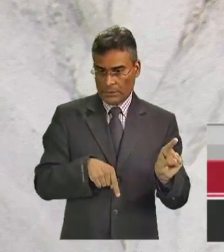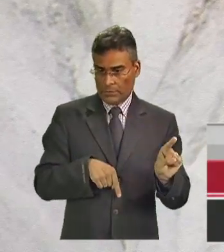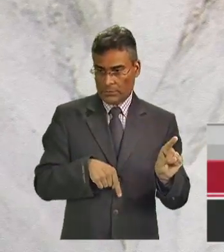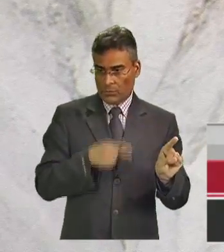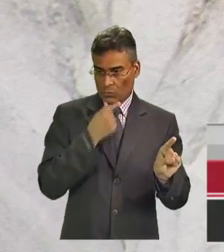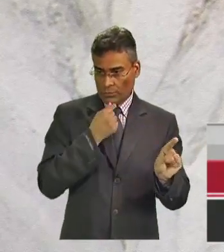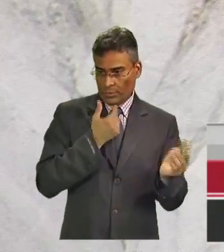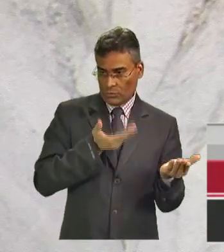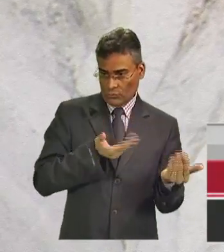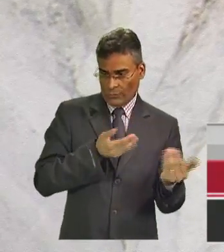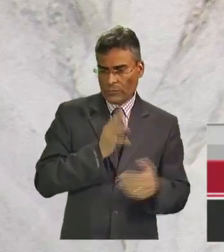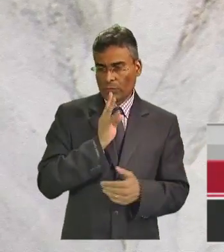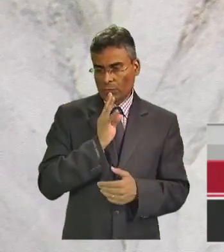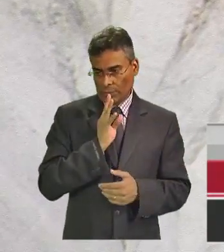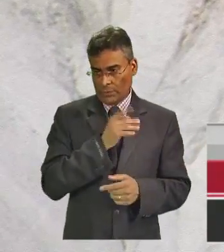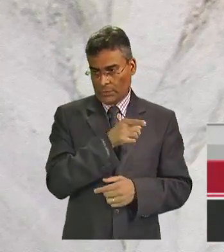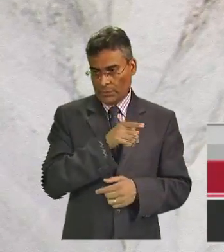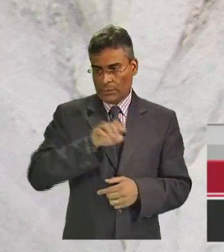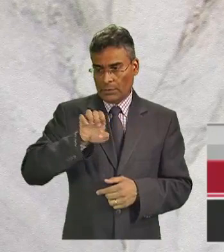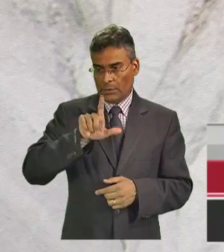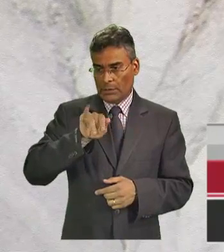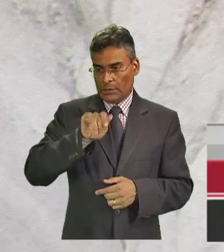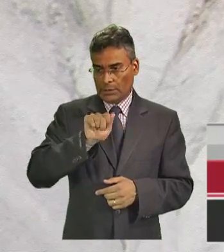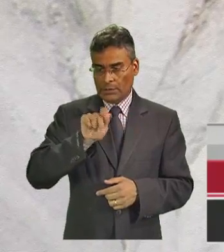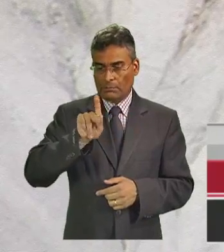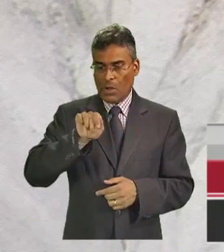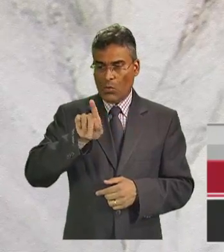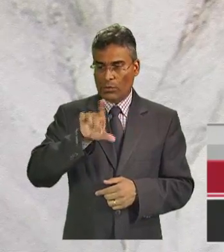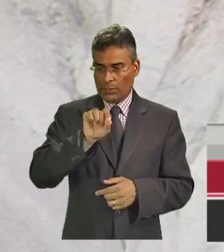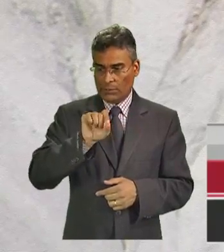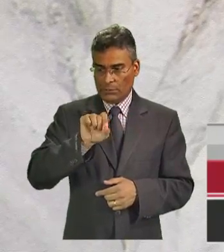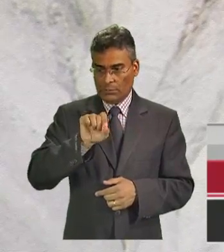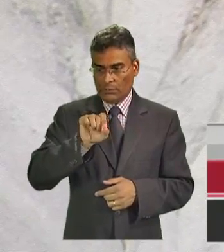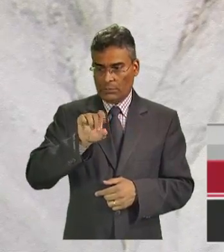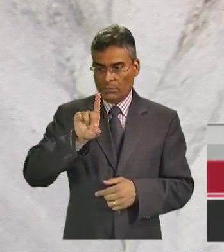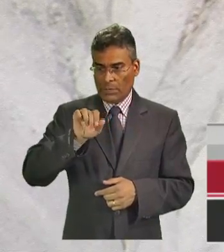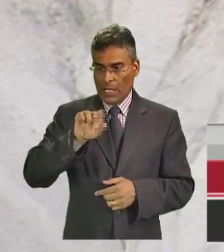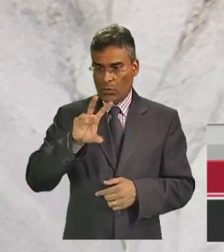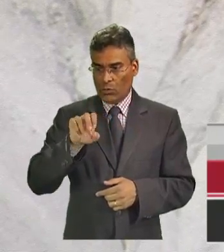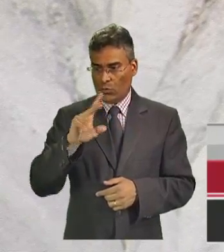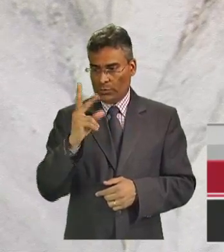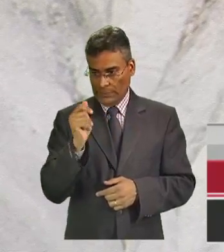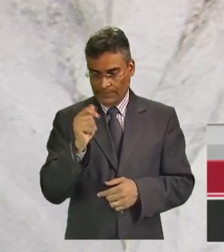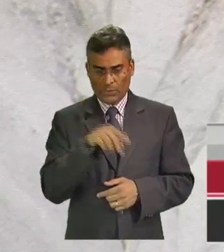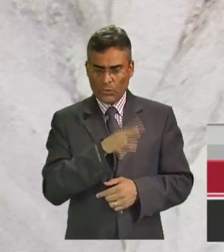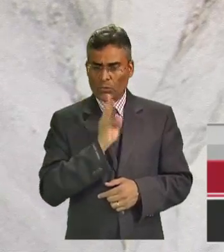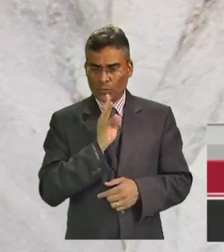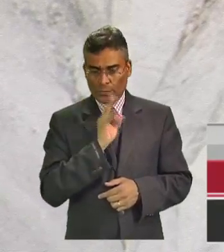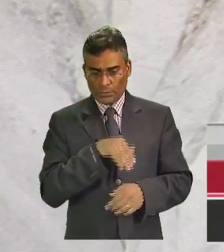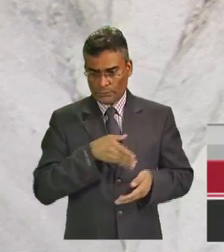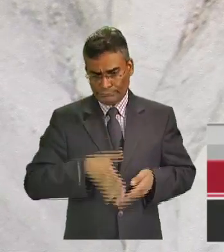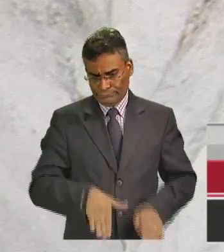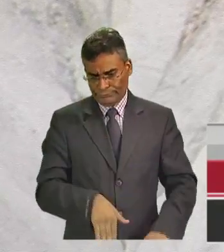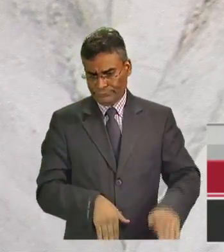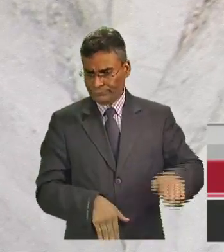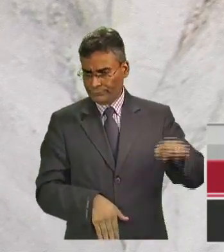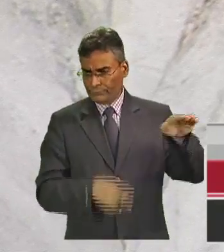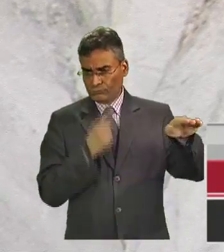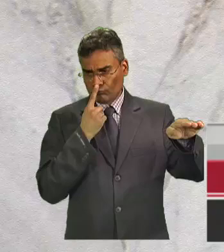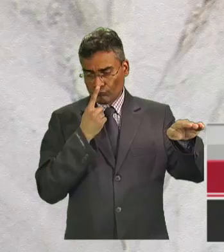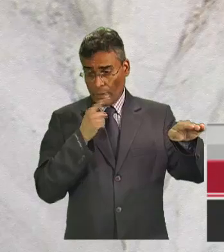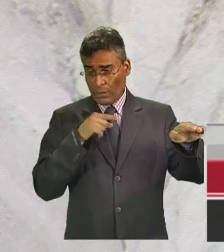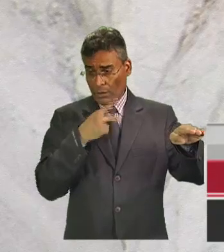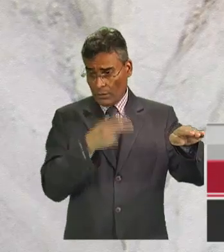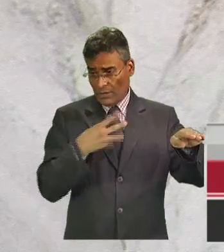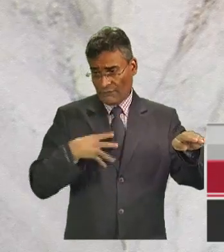gabinete. O jovem é o Elias Paulino da Cunha Júnior. Eu conheço desde que ele nasceu, praticamente. É filho de um amigo que é policial civil e